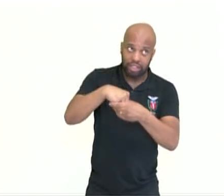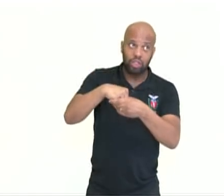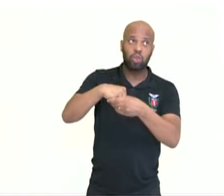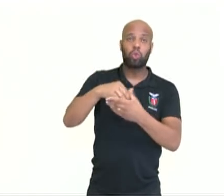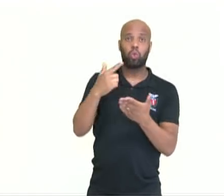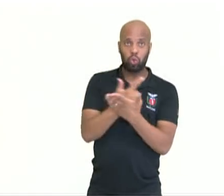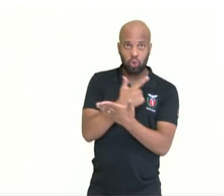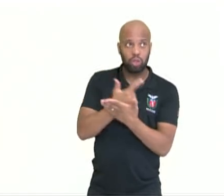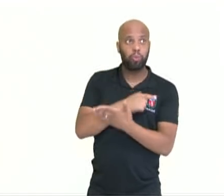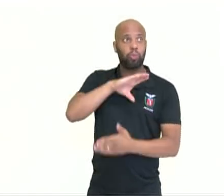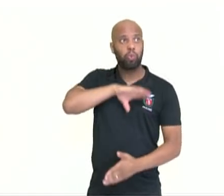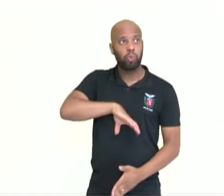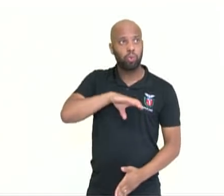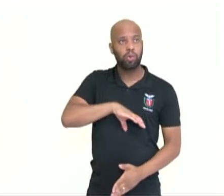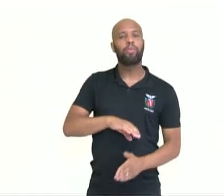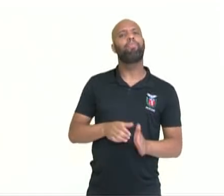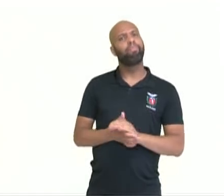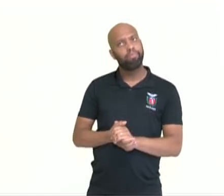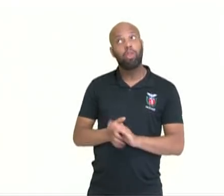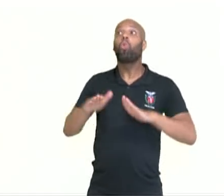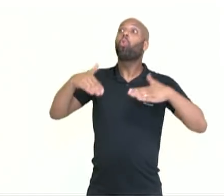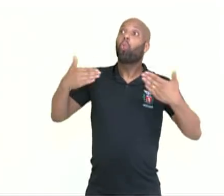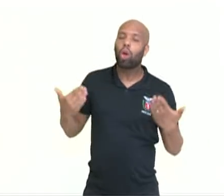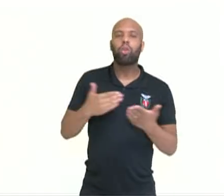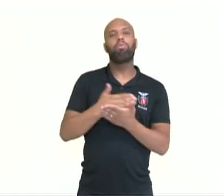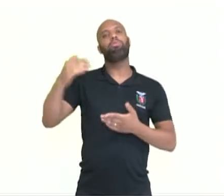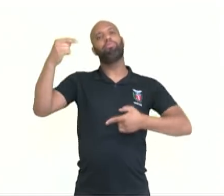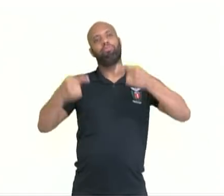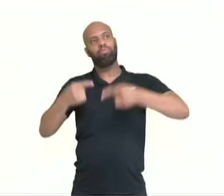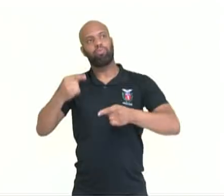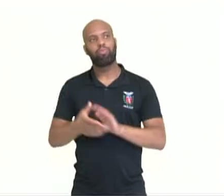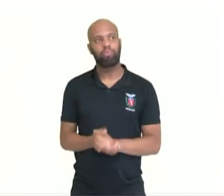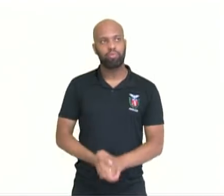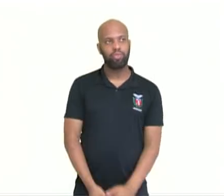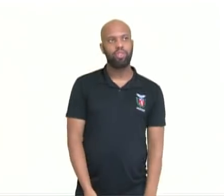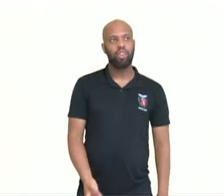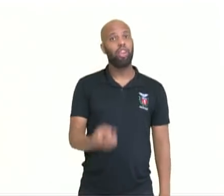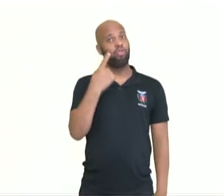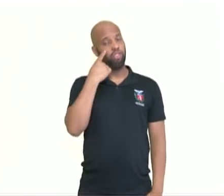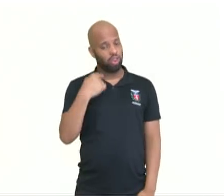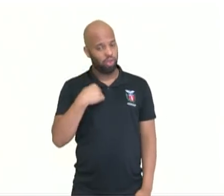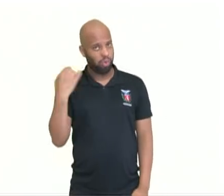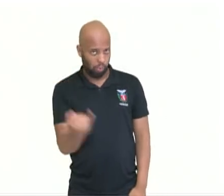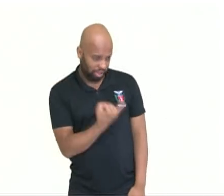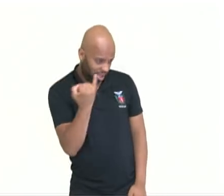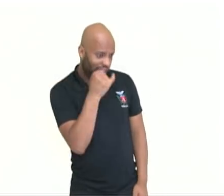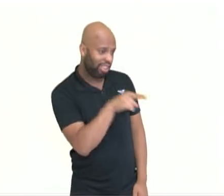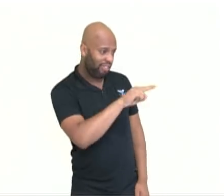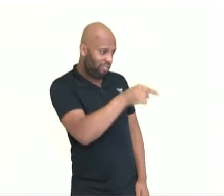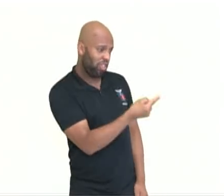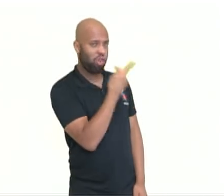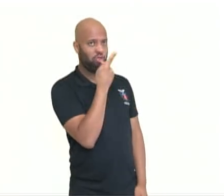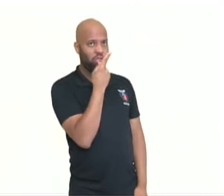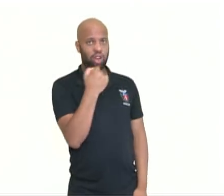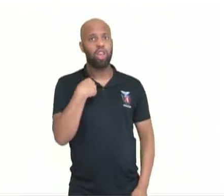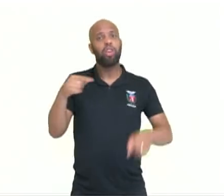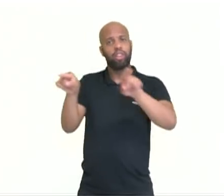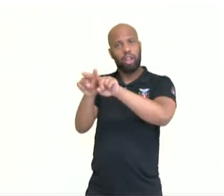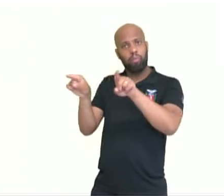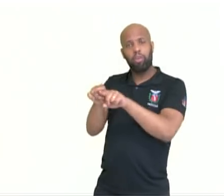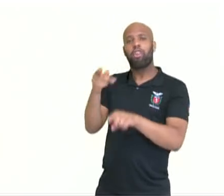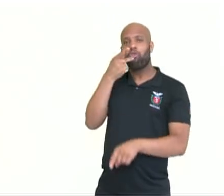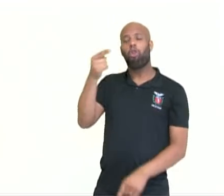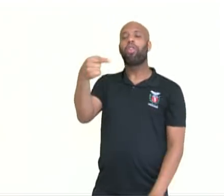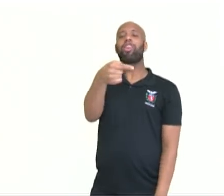português quando estourou a discussão. Viram como eu sou importante, disse a vírgula. E eu também, comentou